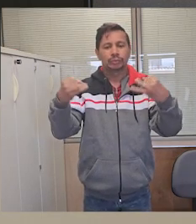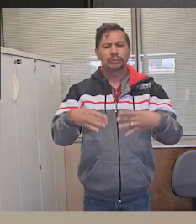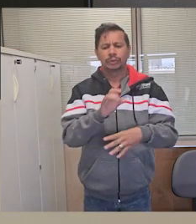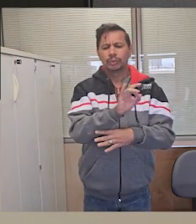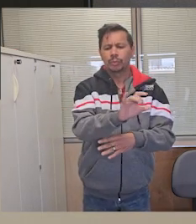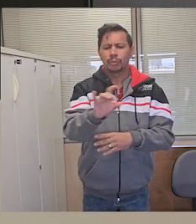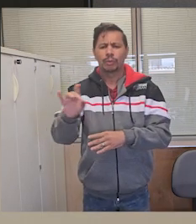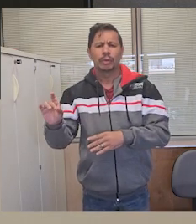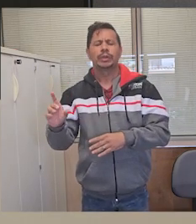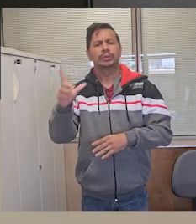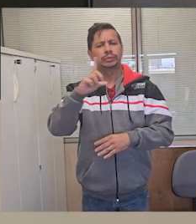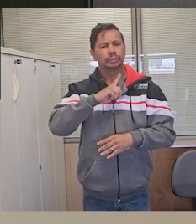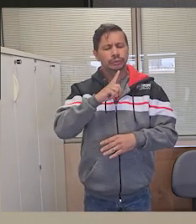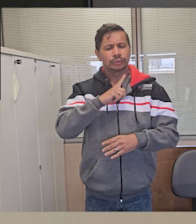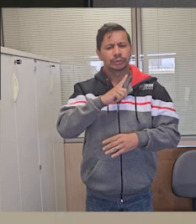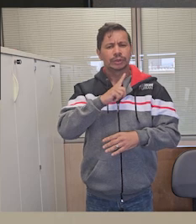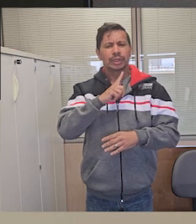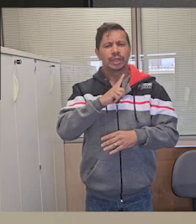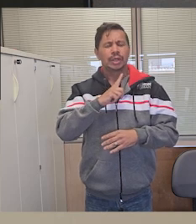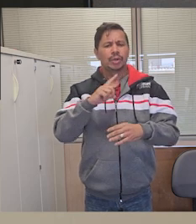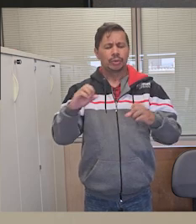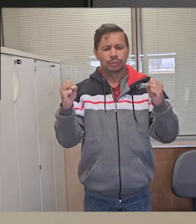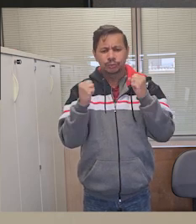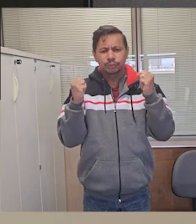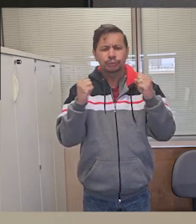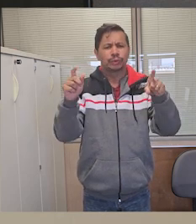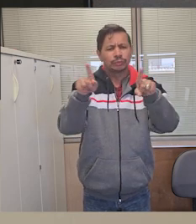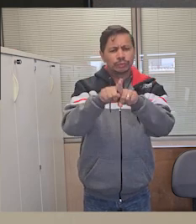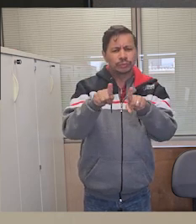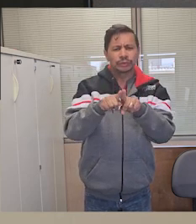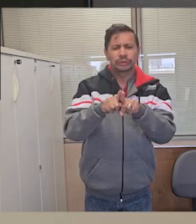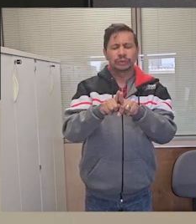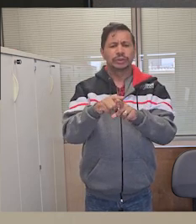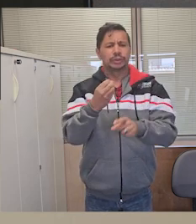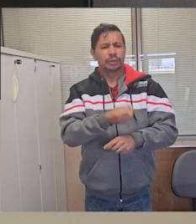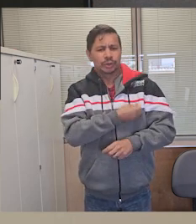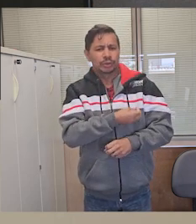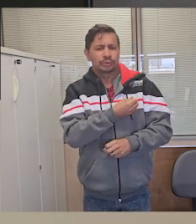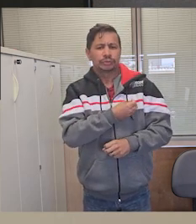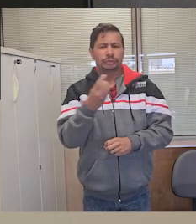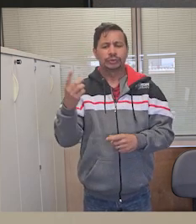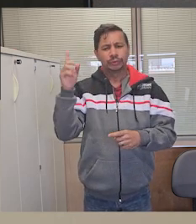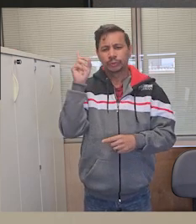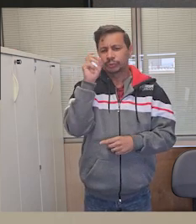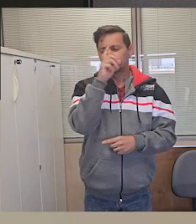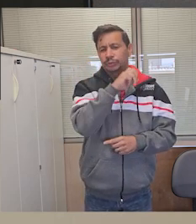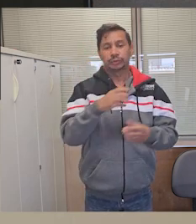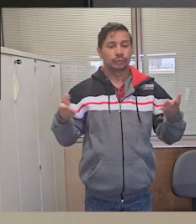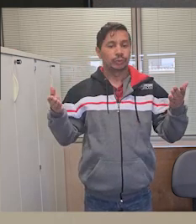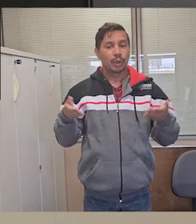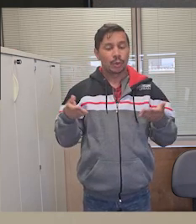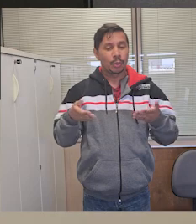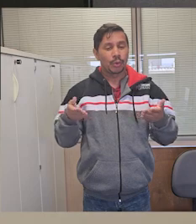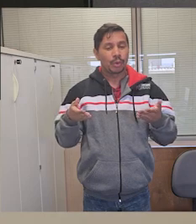cada vez mais as condições climáticas têm influenciado na nossa vida.